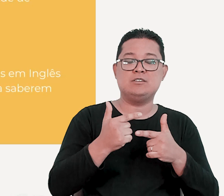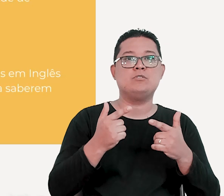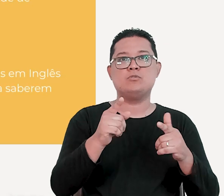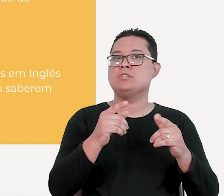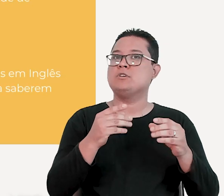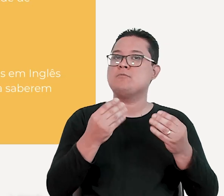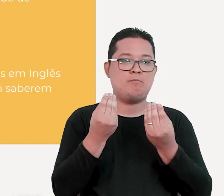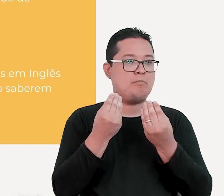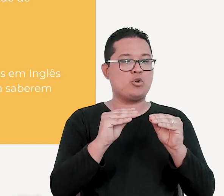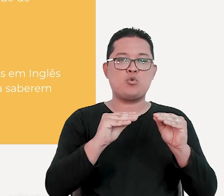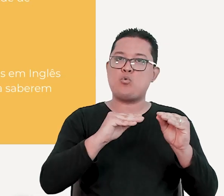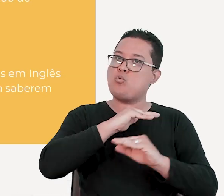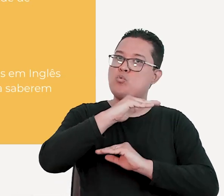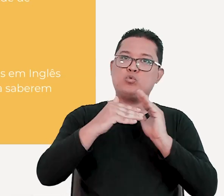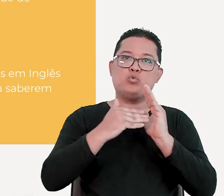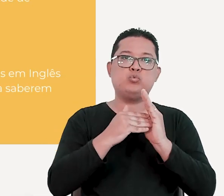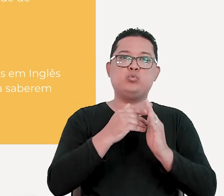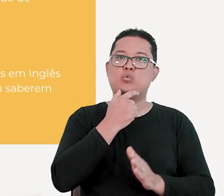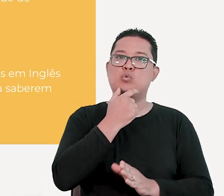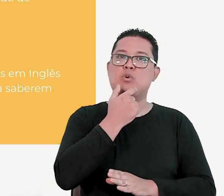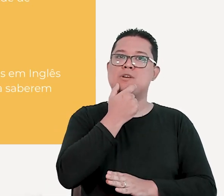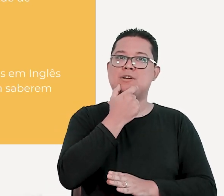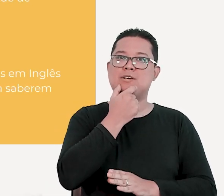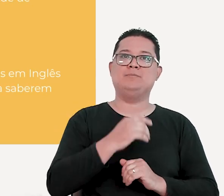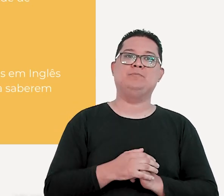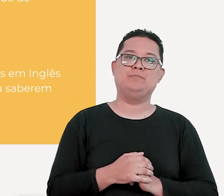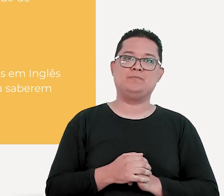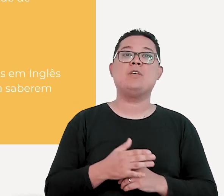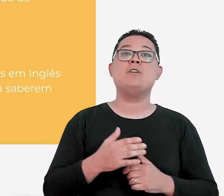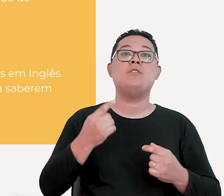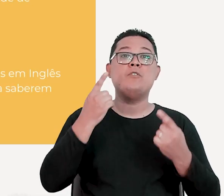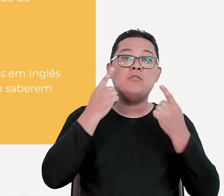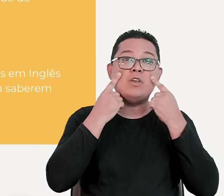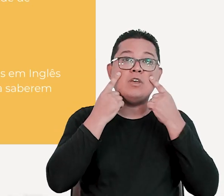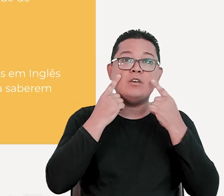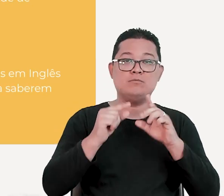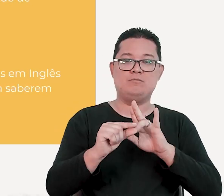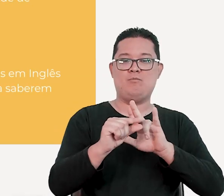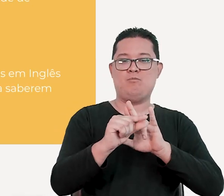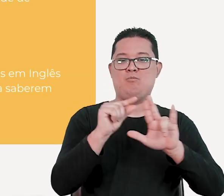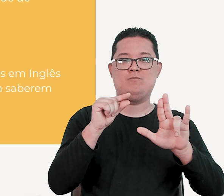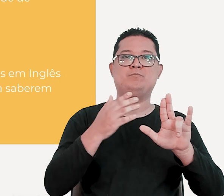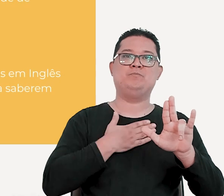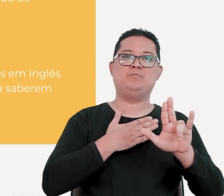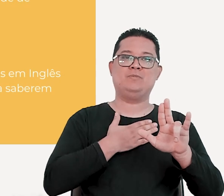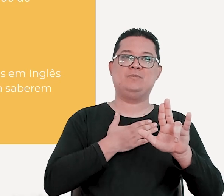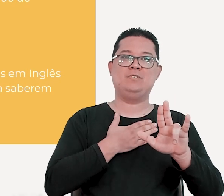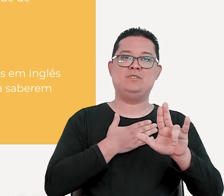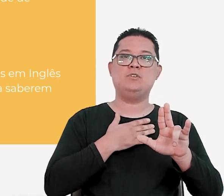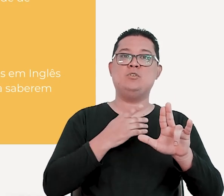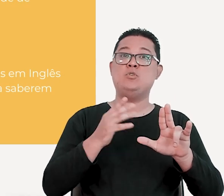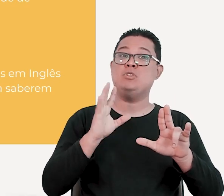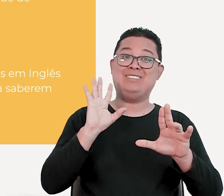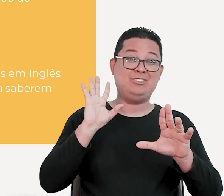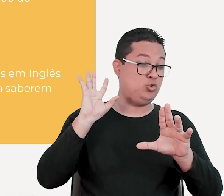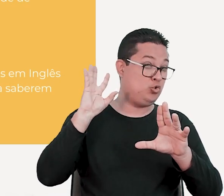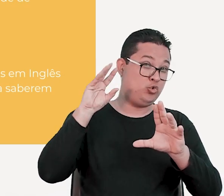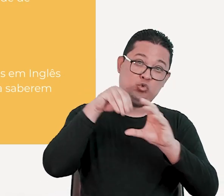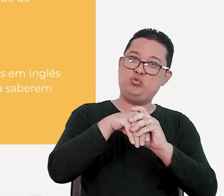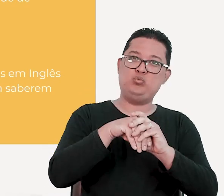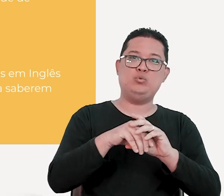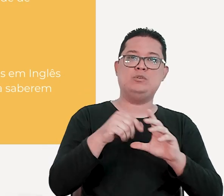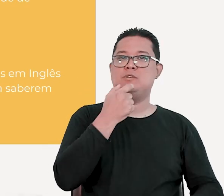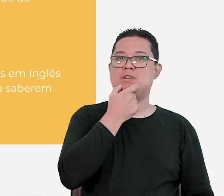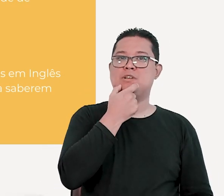eu coloquei aqui para vocês verem só a fotinho de cá. Até a parte interna tá tudo em inglês, tá vendo? As partes